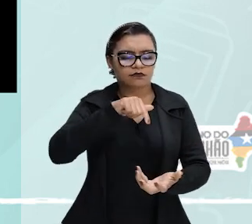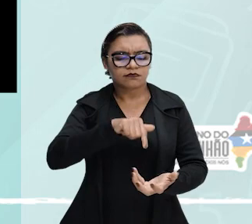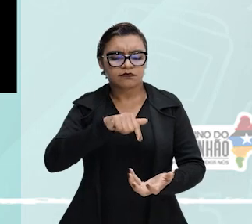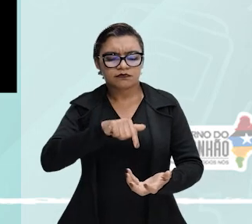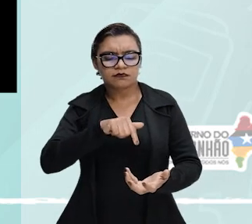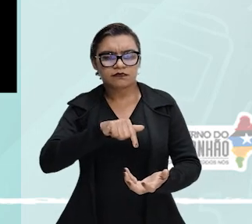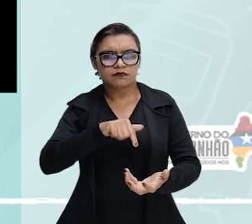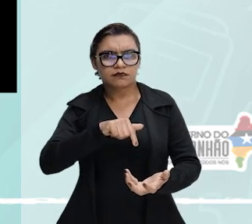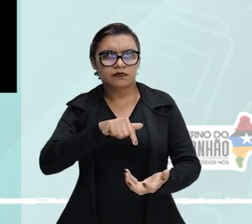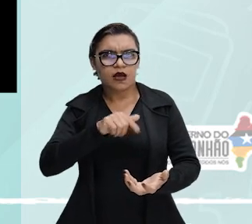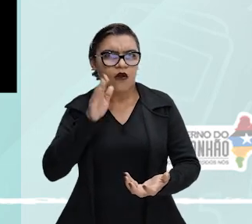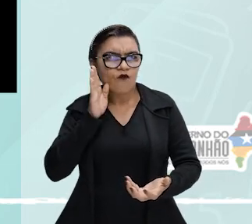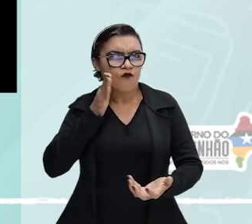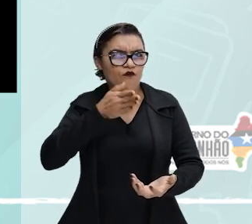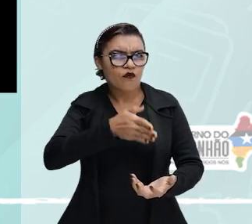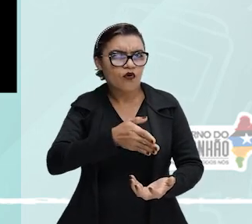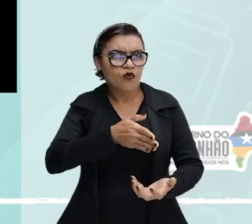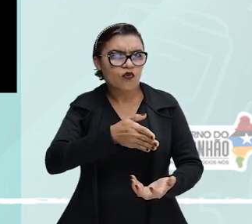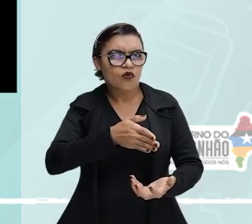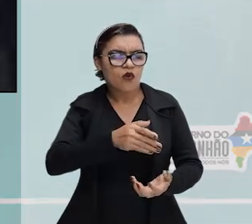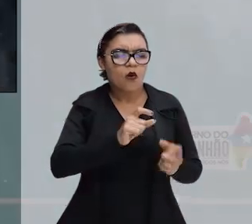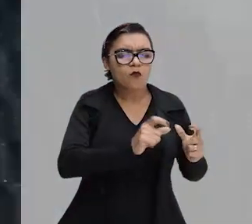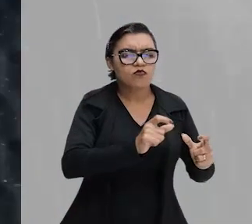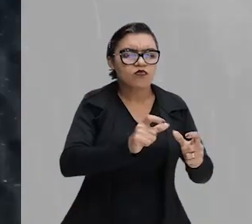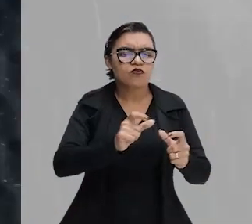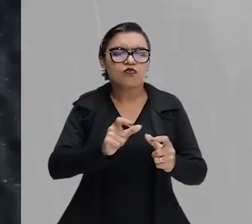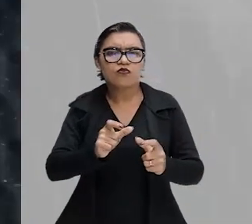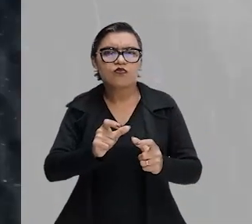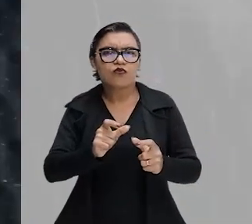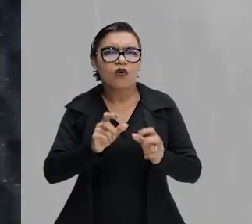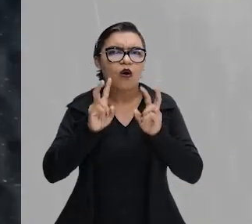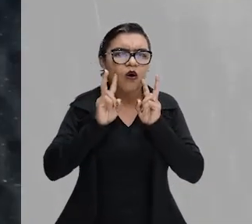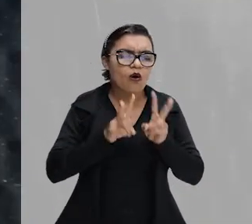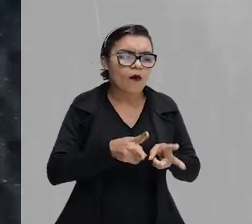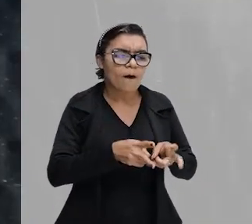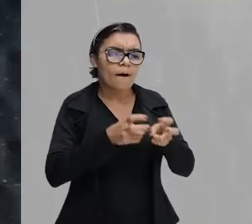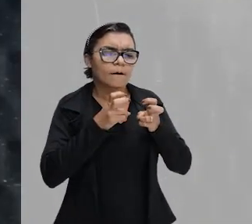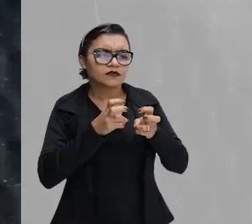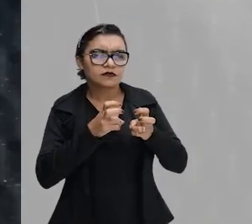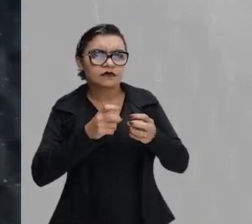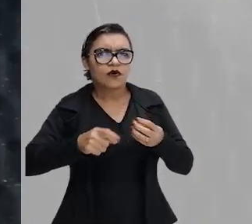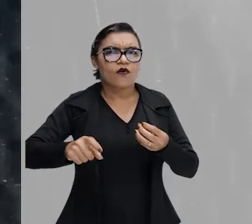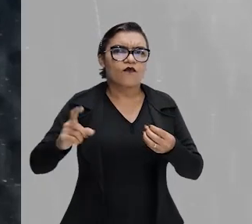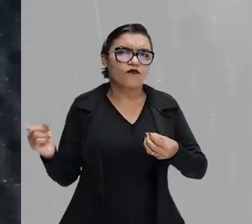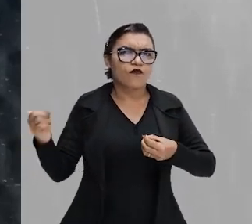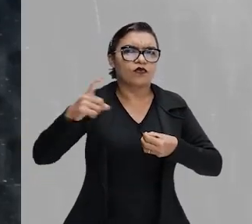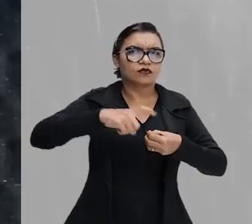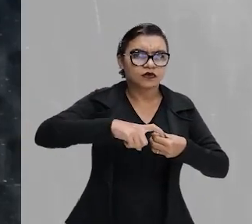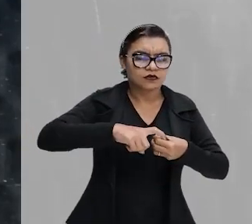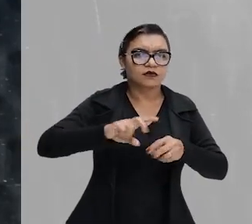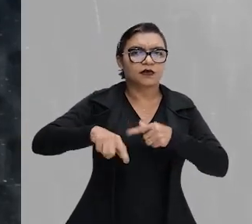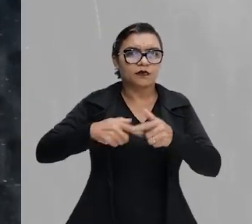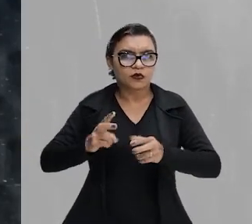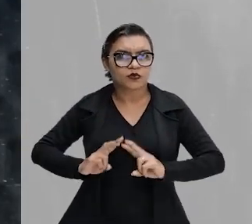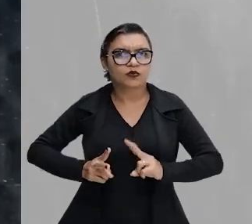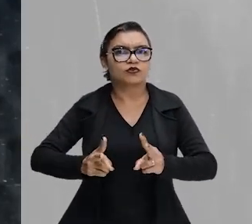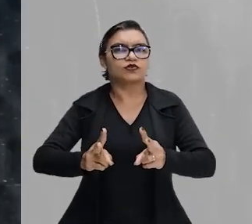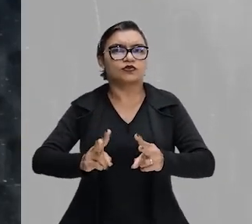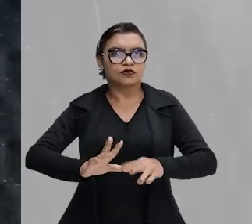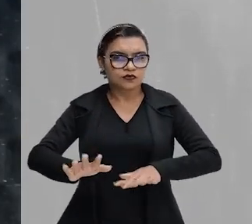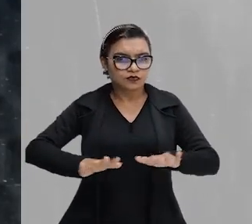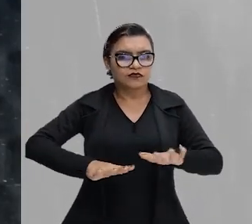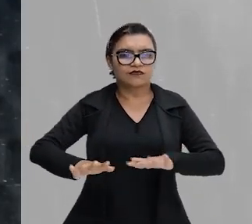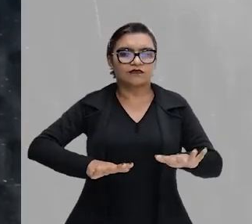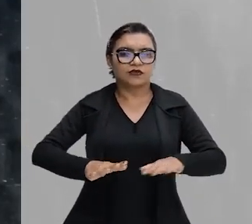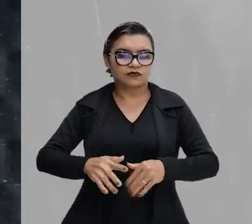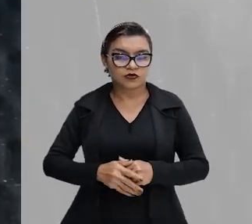referencial, então vamos ter alguns pontos em que nós vamos observar este ponto, ele retornando e depois ele continuando seu movimento. Então,